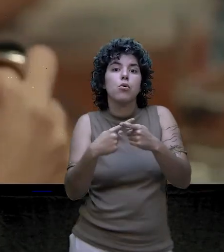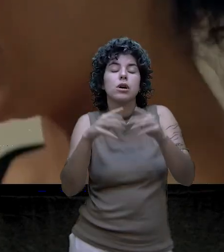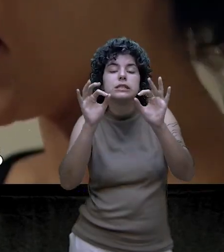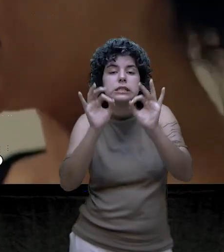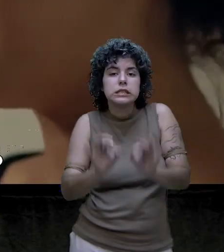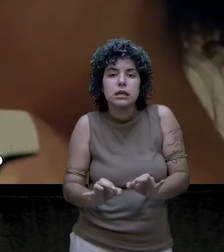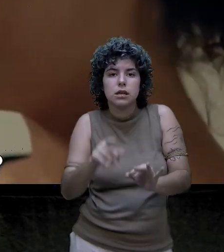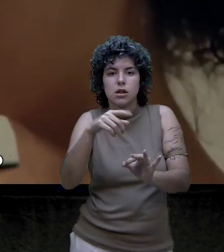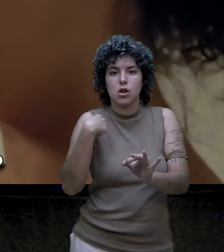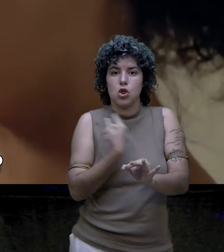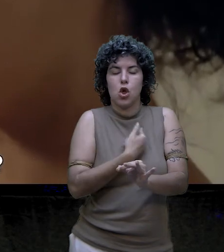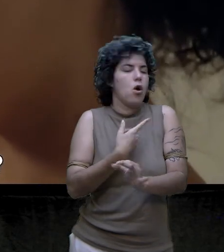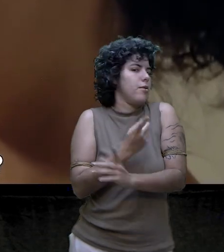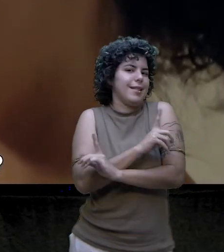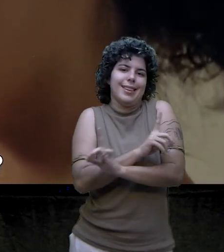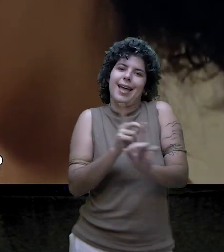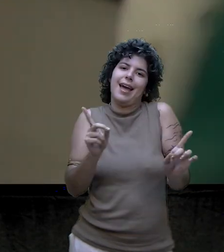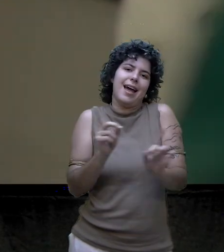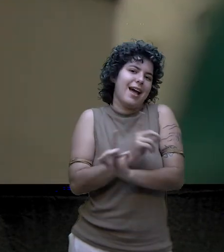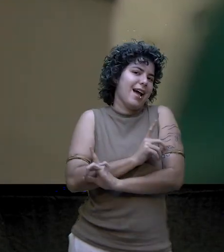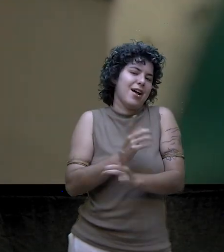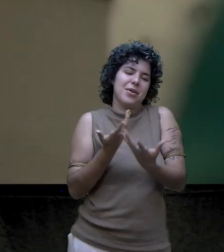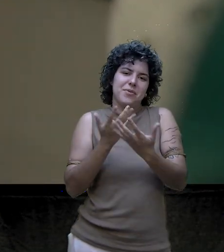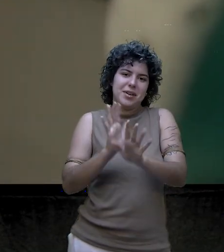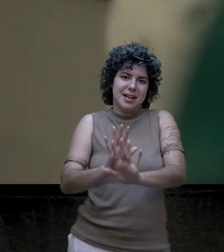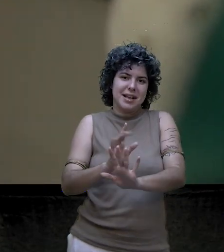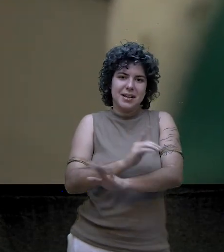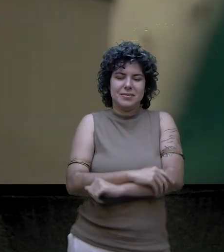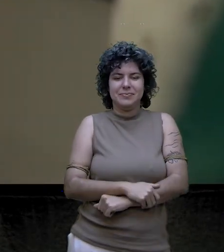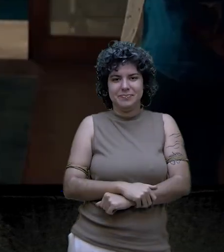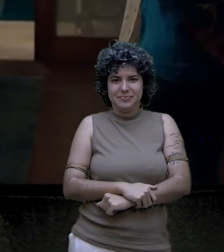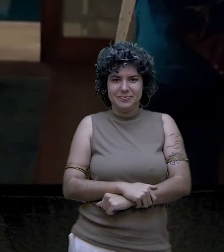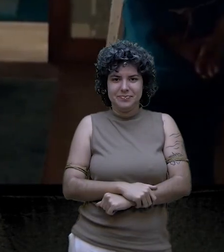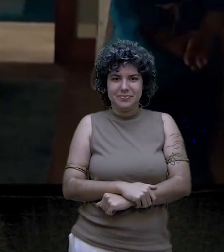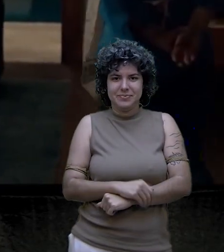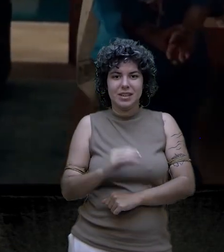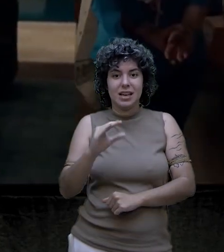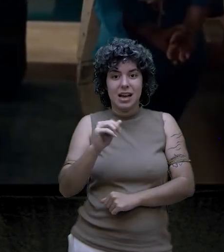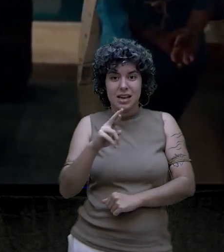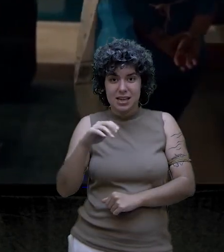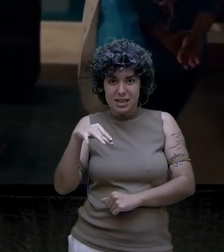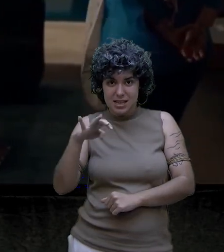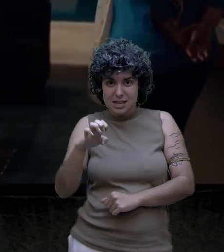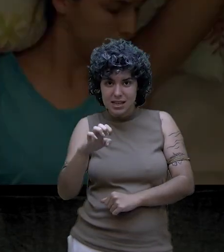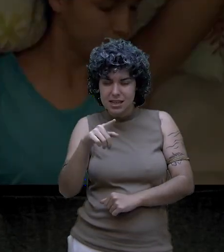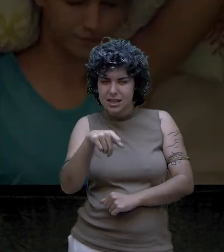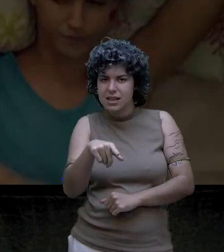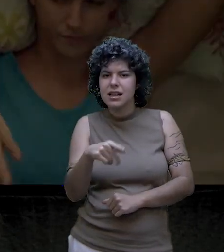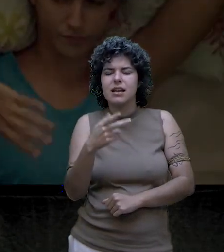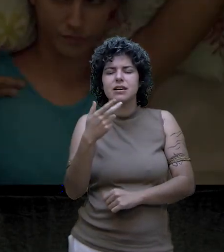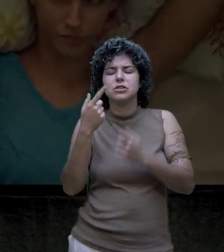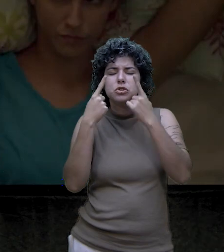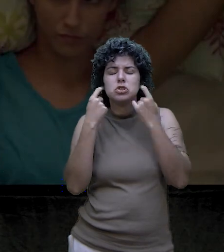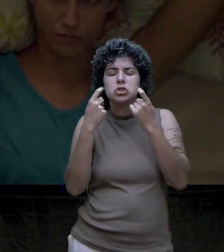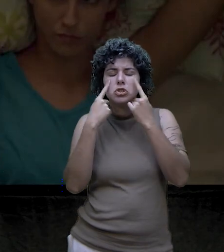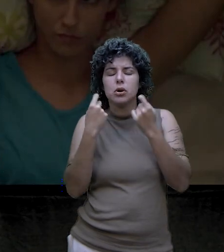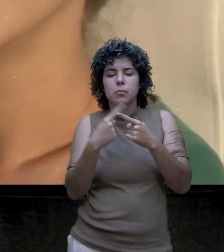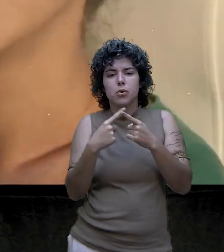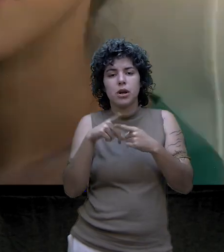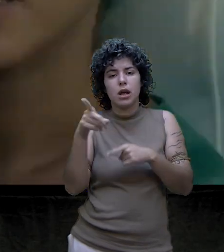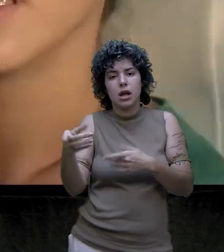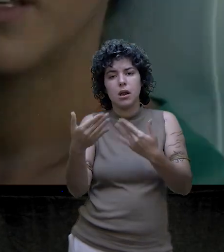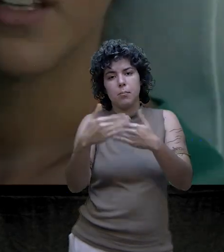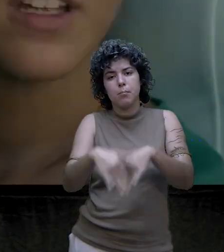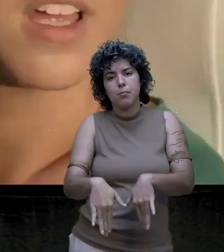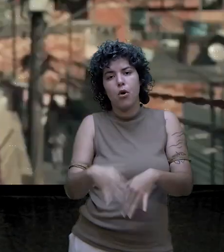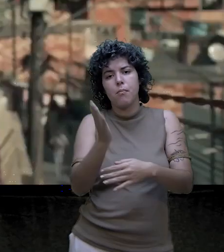a patroa Bárbara, Karine Telles, chora porque Fabinho, seu filho de colégios ultra caros, foi mal no vestibular, Jéssica,